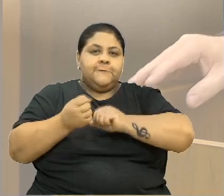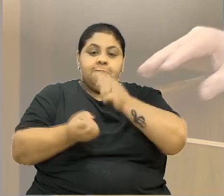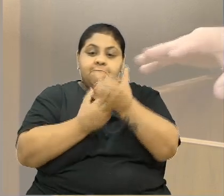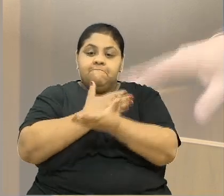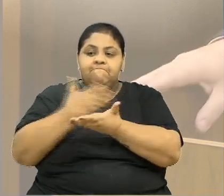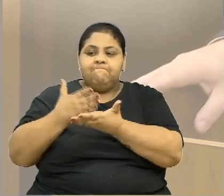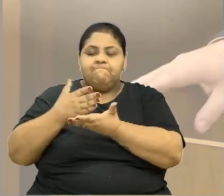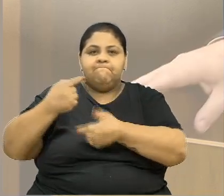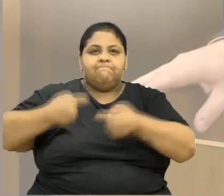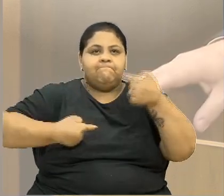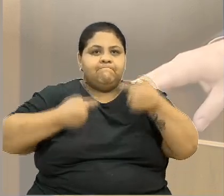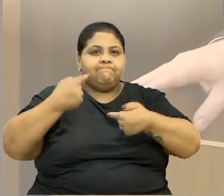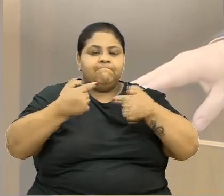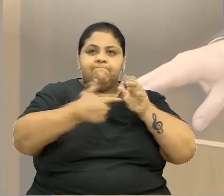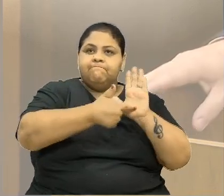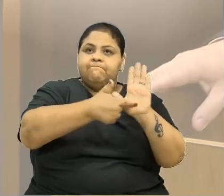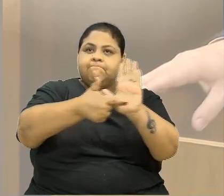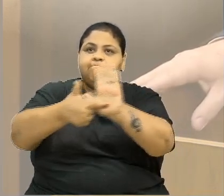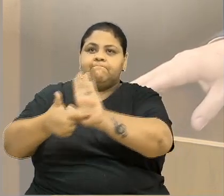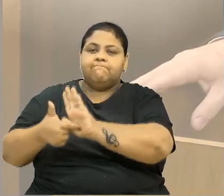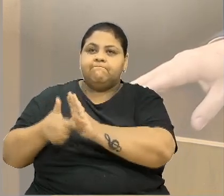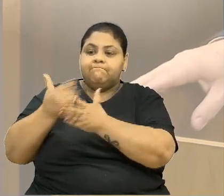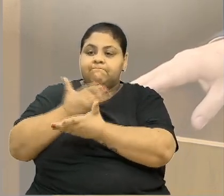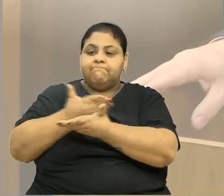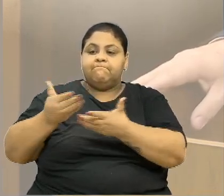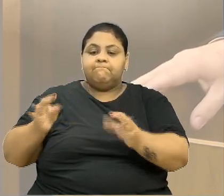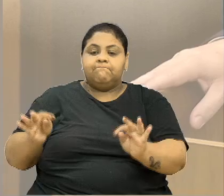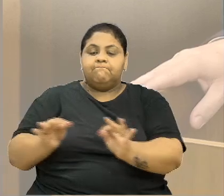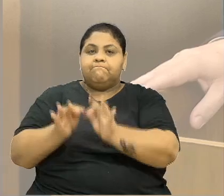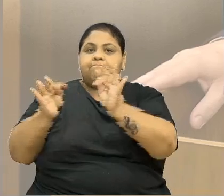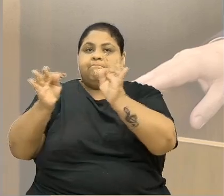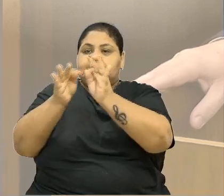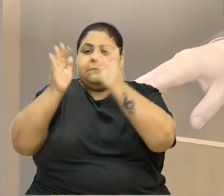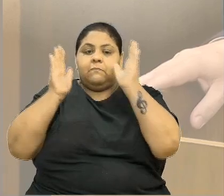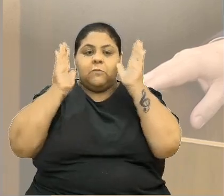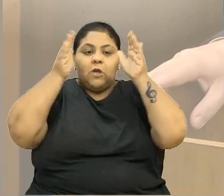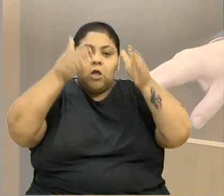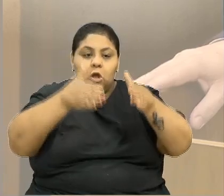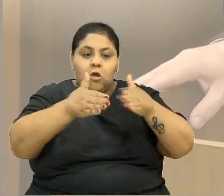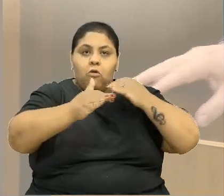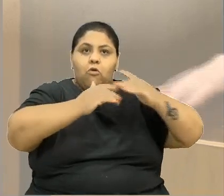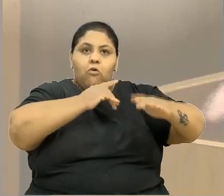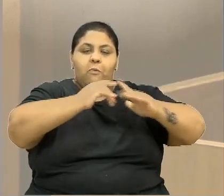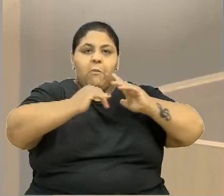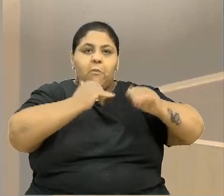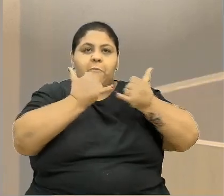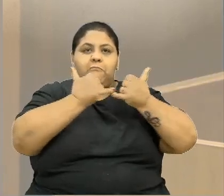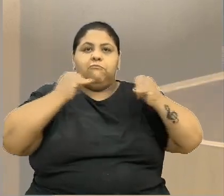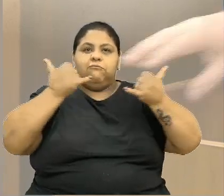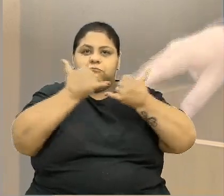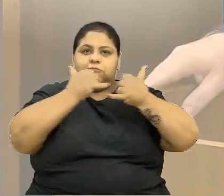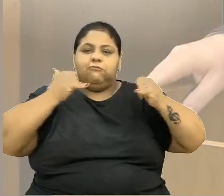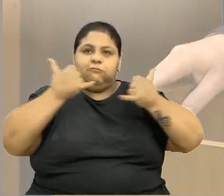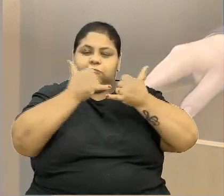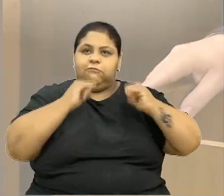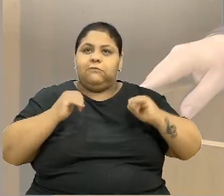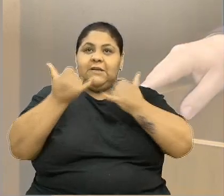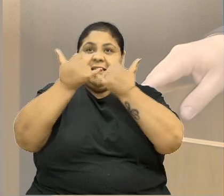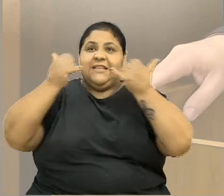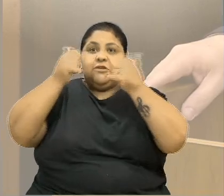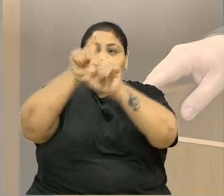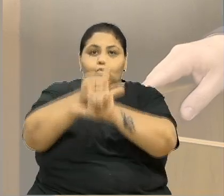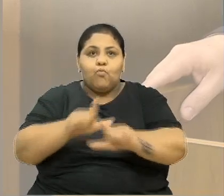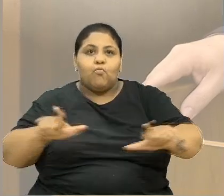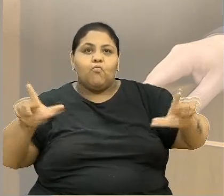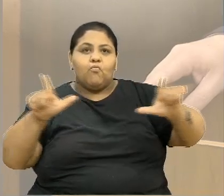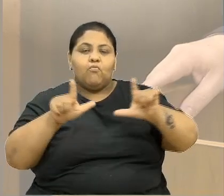e promovido o lançamento de tecnologias voltadas para a mobilidade elétrica, energias renováveis